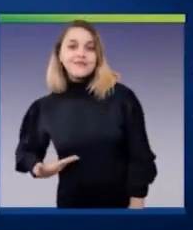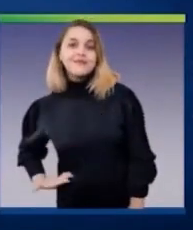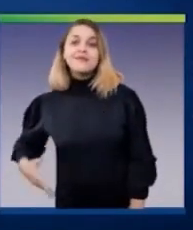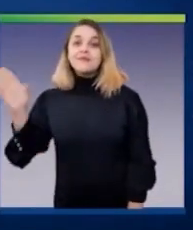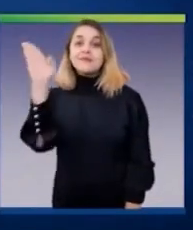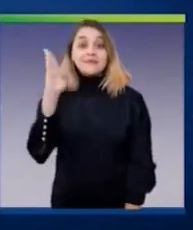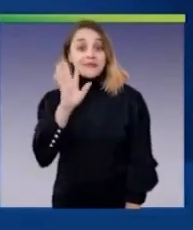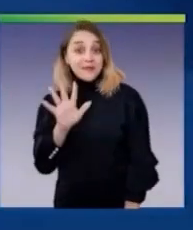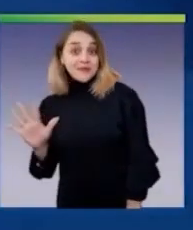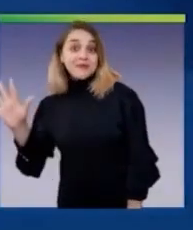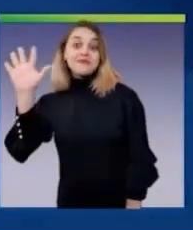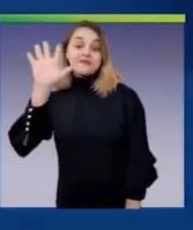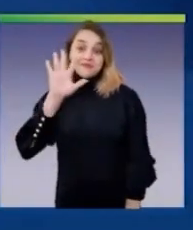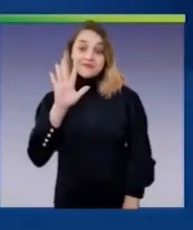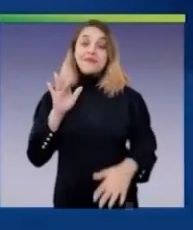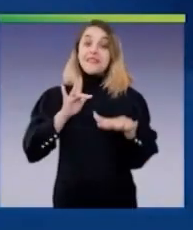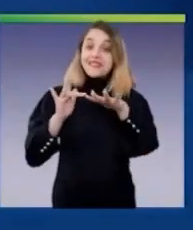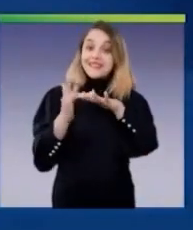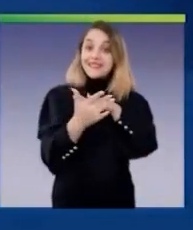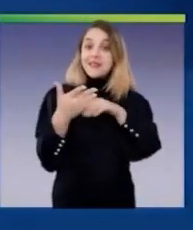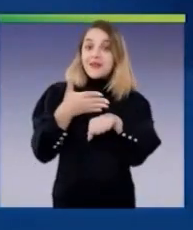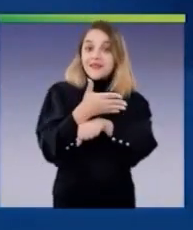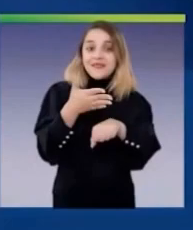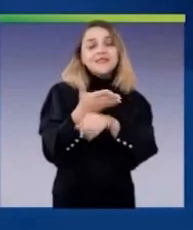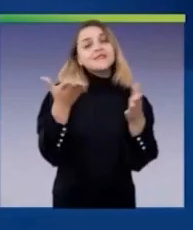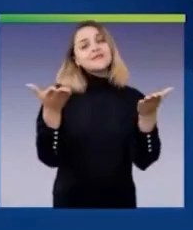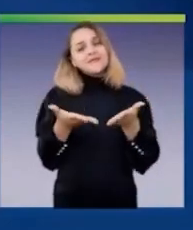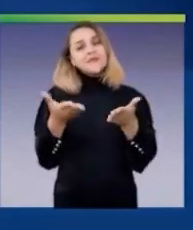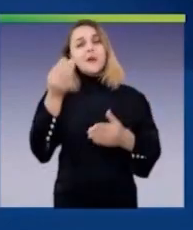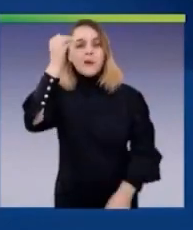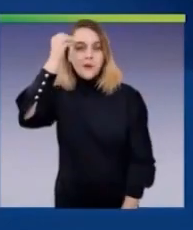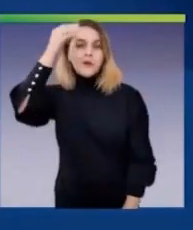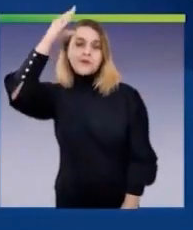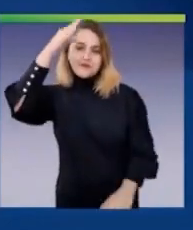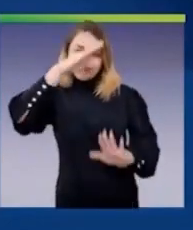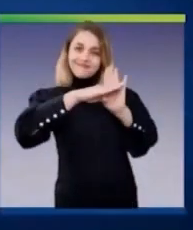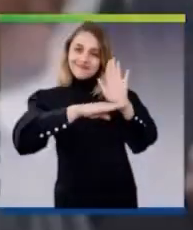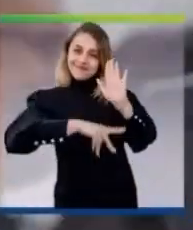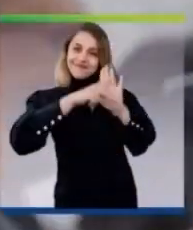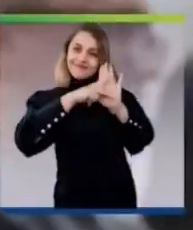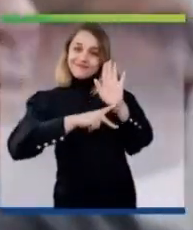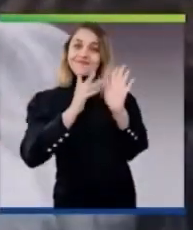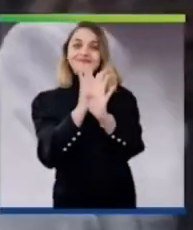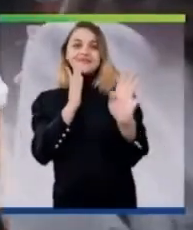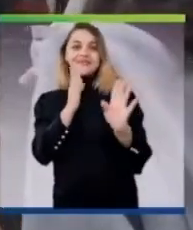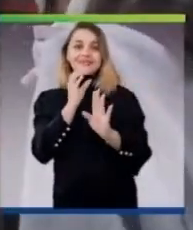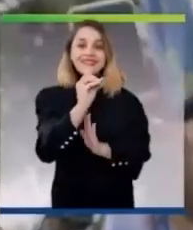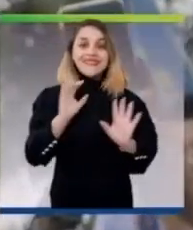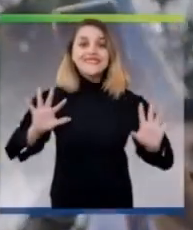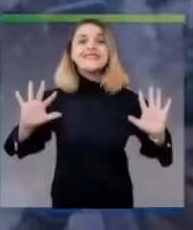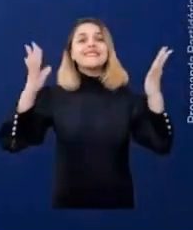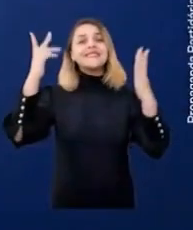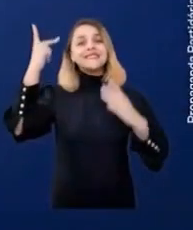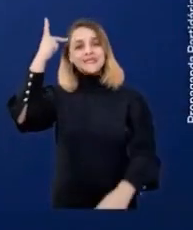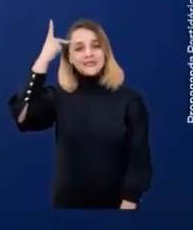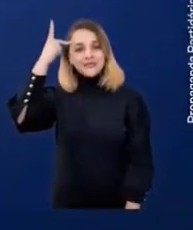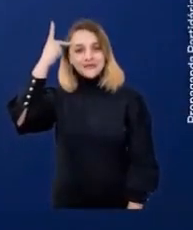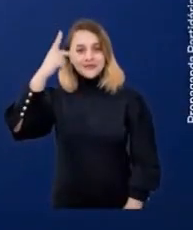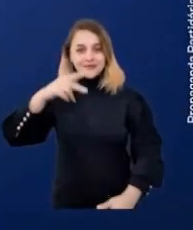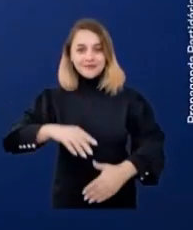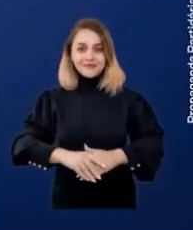para todo o Brasil. Acesse agora as minhas redes sociais e conheça mais sobre o programa Zera Fila.